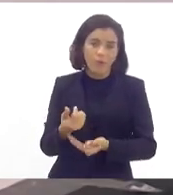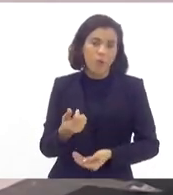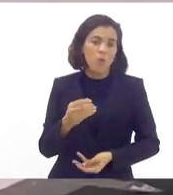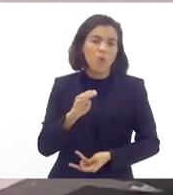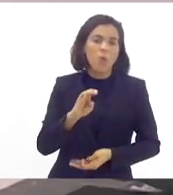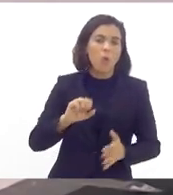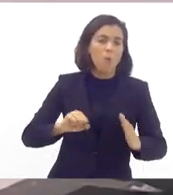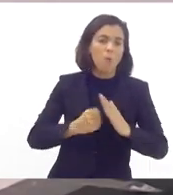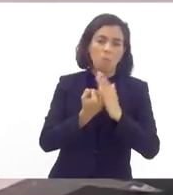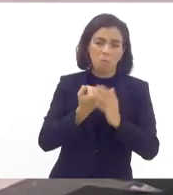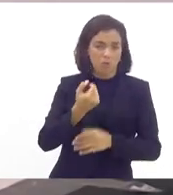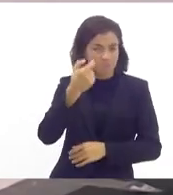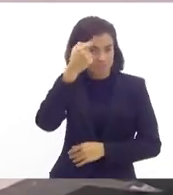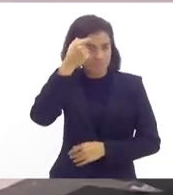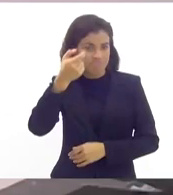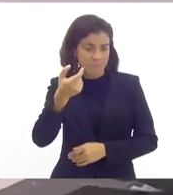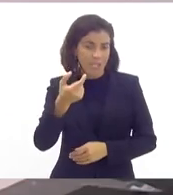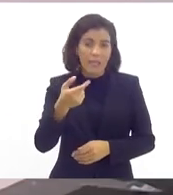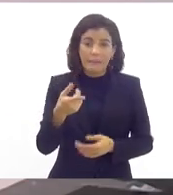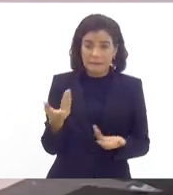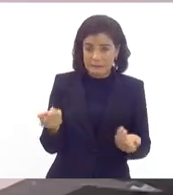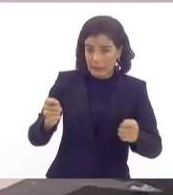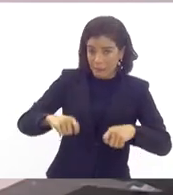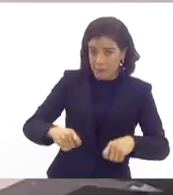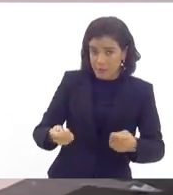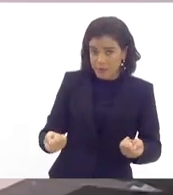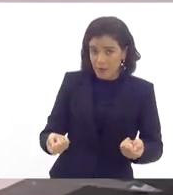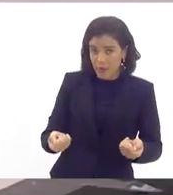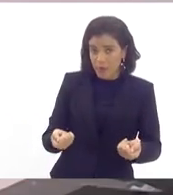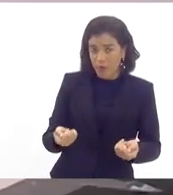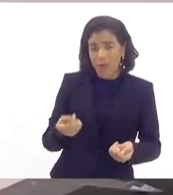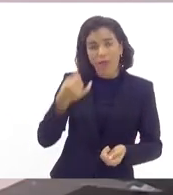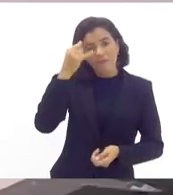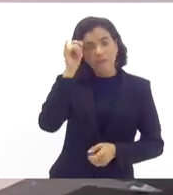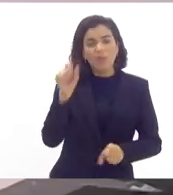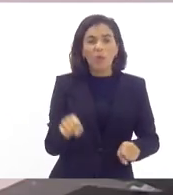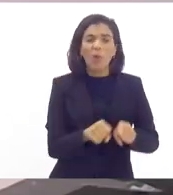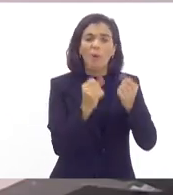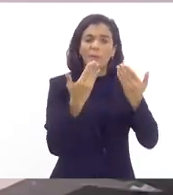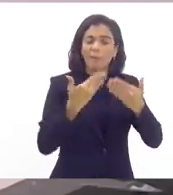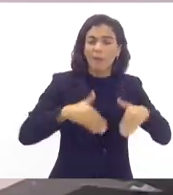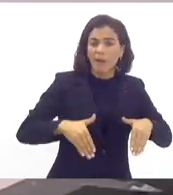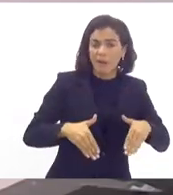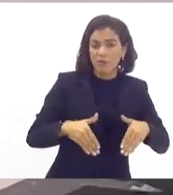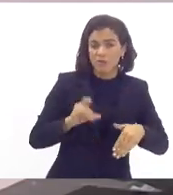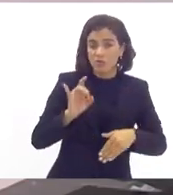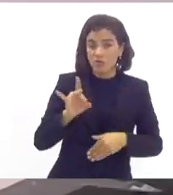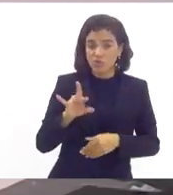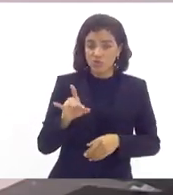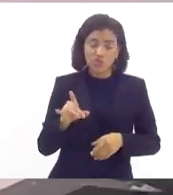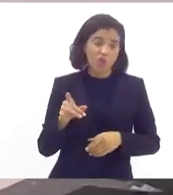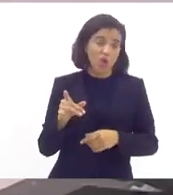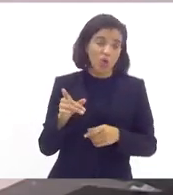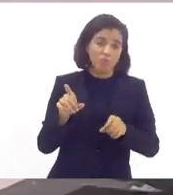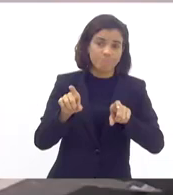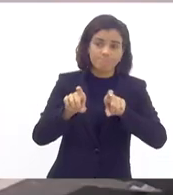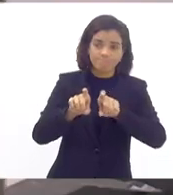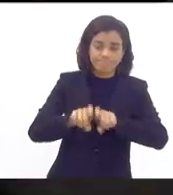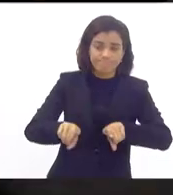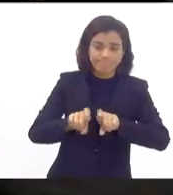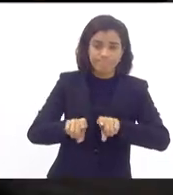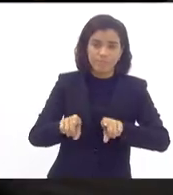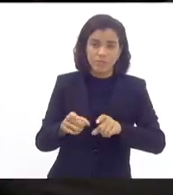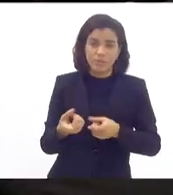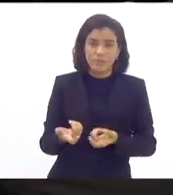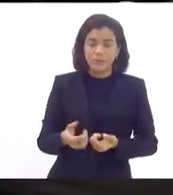com contratos inteligentes, não seria possível fazer isso sem câmara de compensação nenhuma, ou seja, só com software?